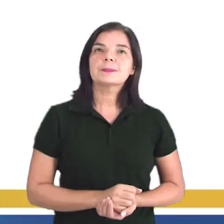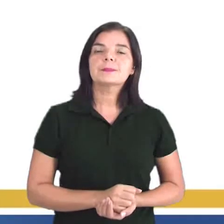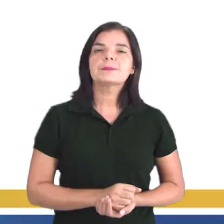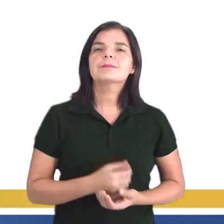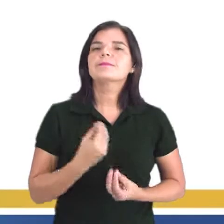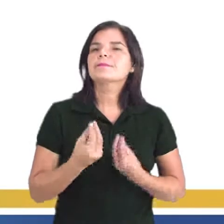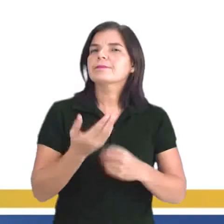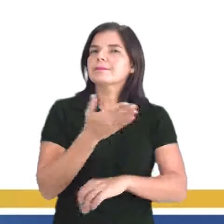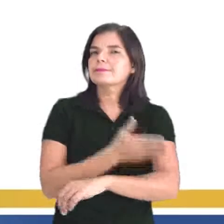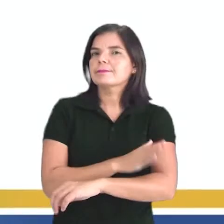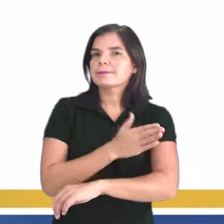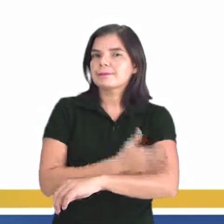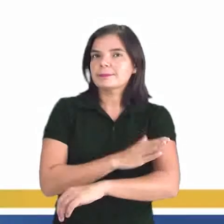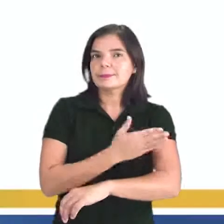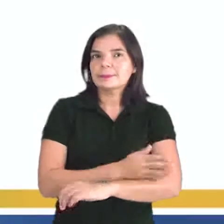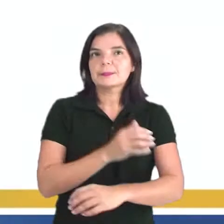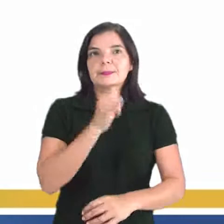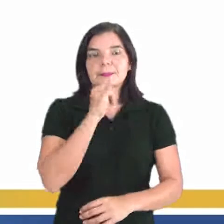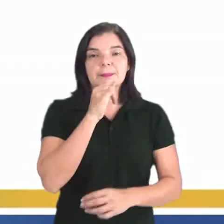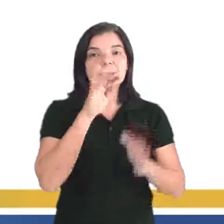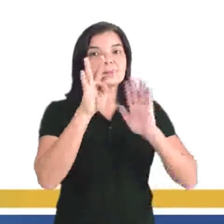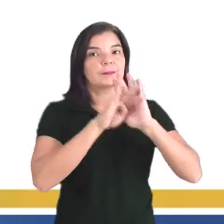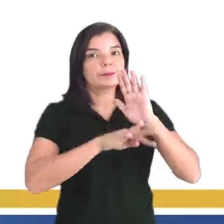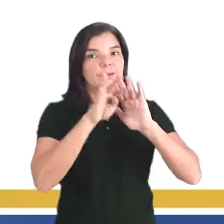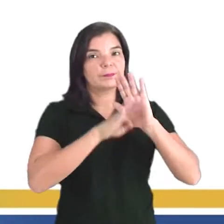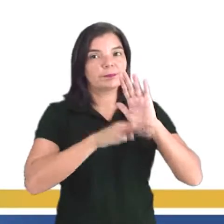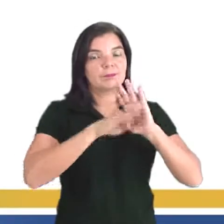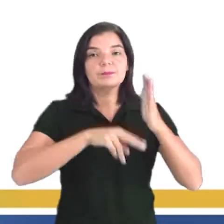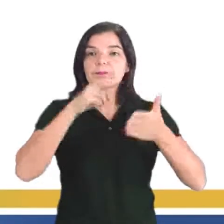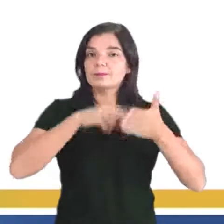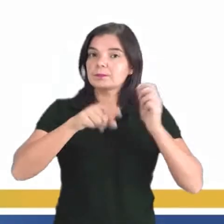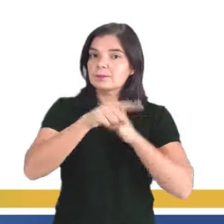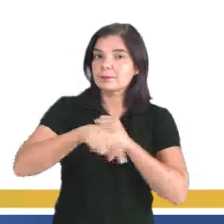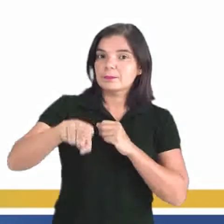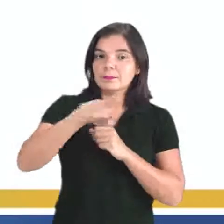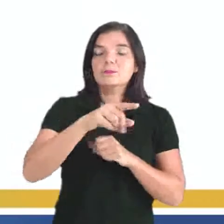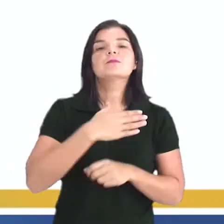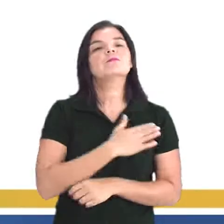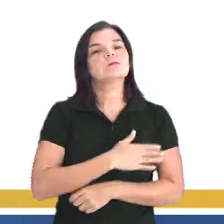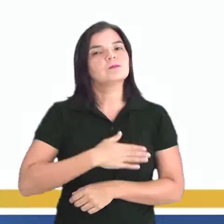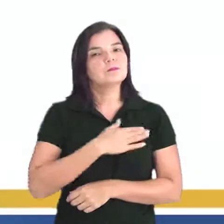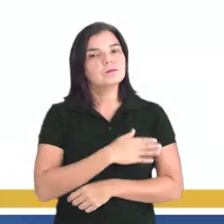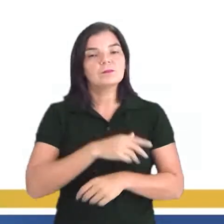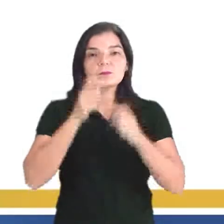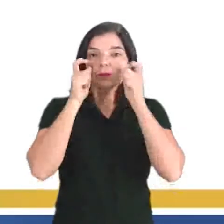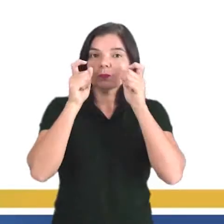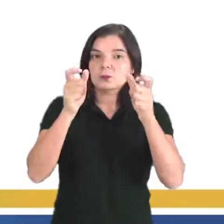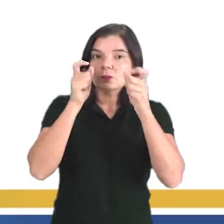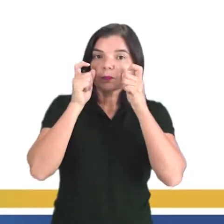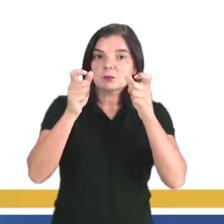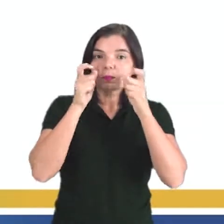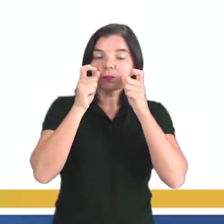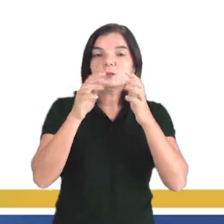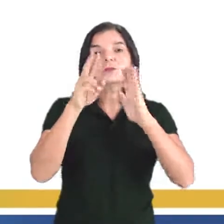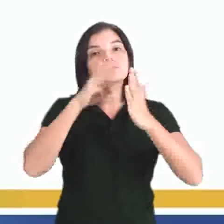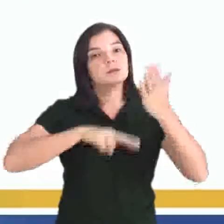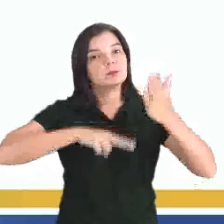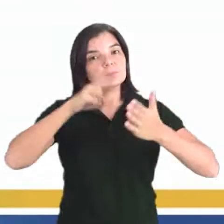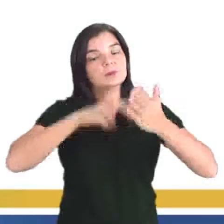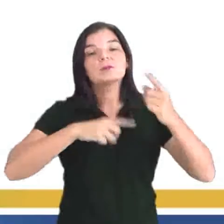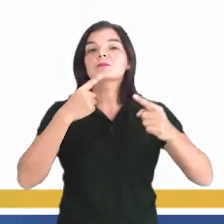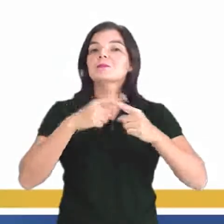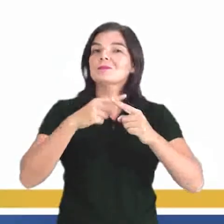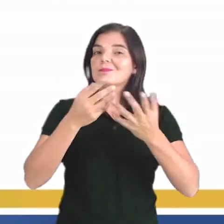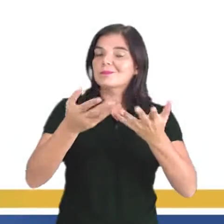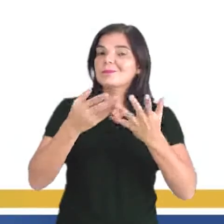Vamos agora praticar aí o zero conditional. Tem um texto que eu vou fazer a leitura para vocês. Gostaria que vocês ficassem aí bem atentos a essa leitura, porque